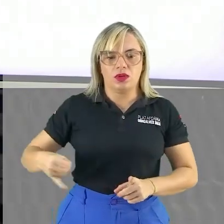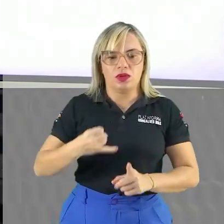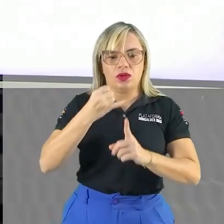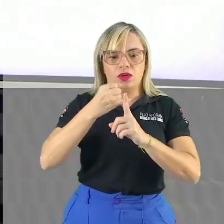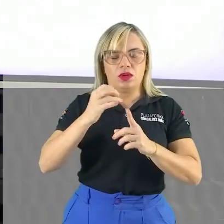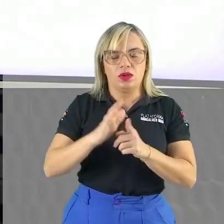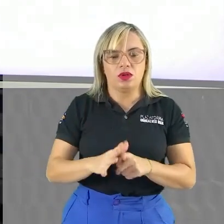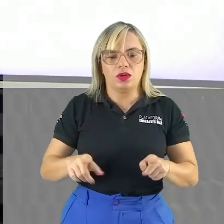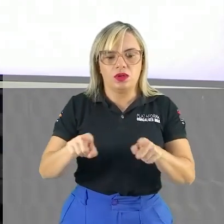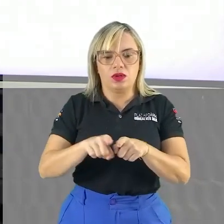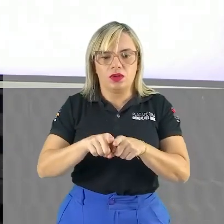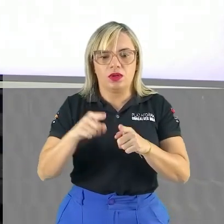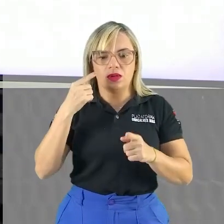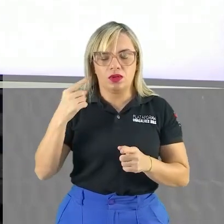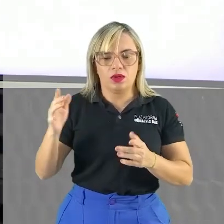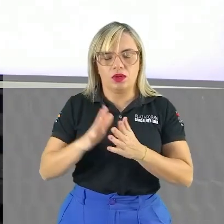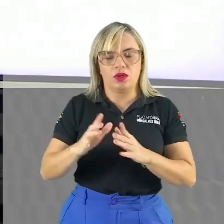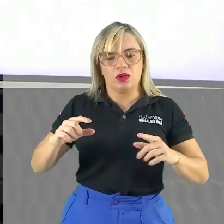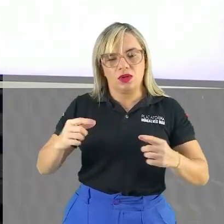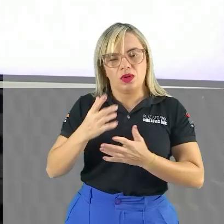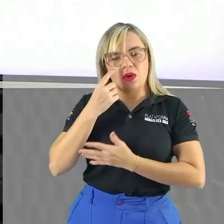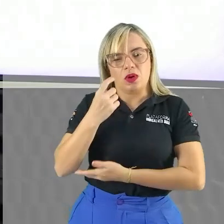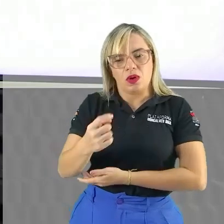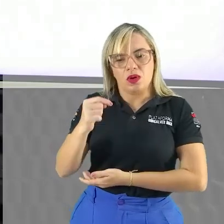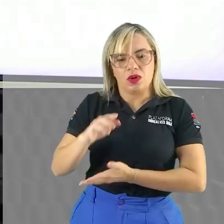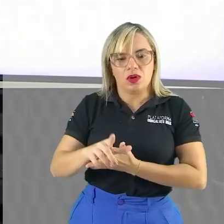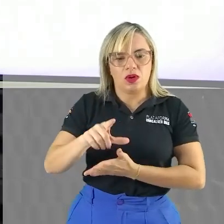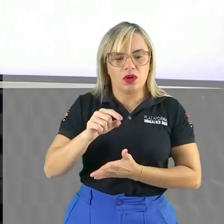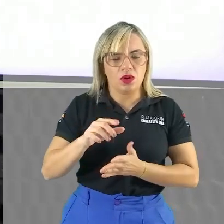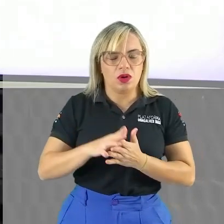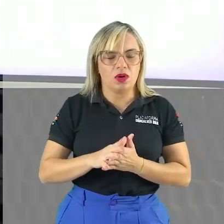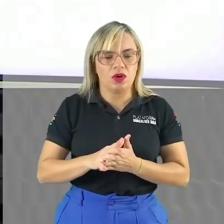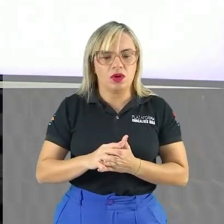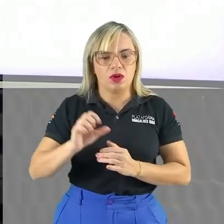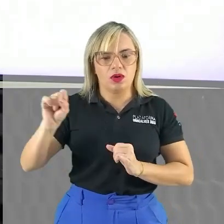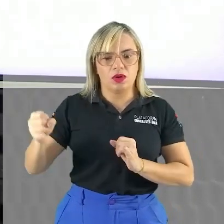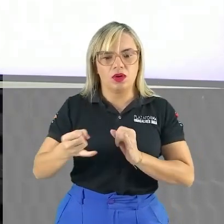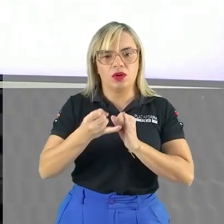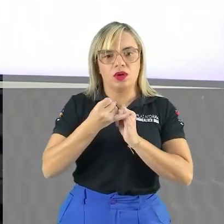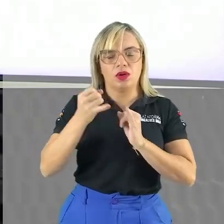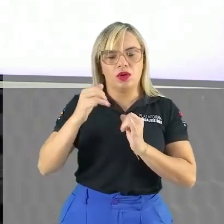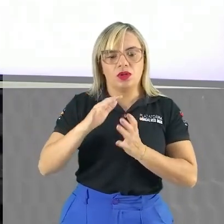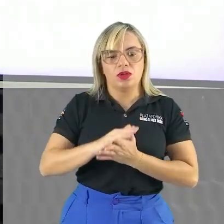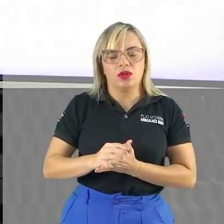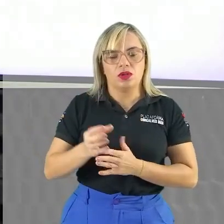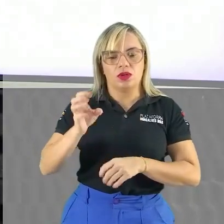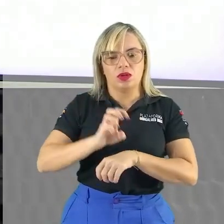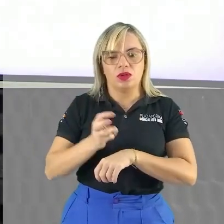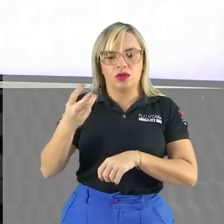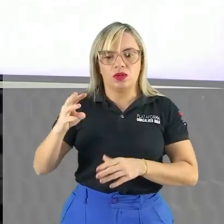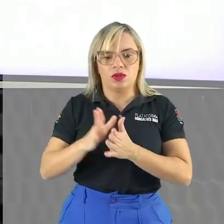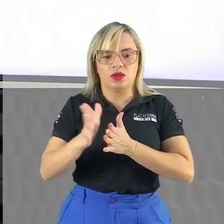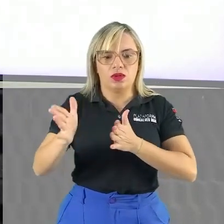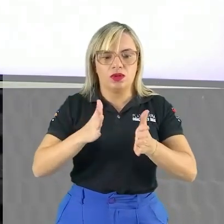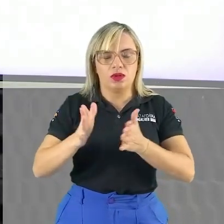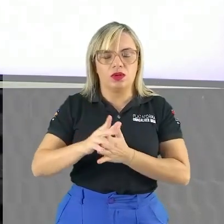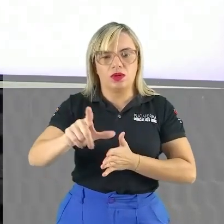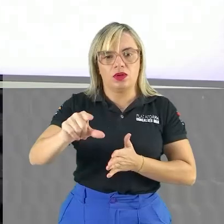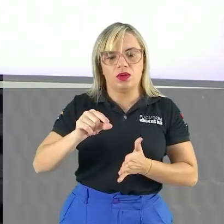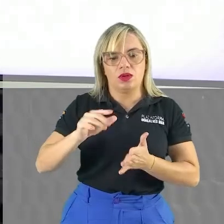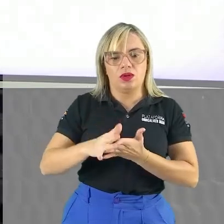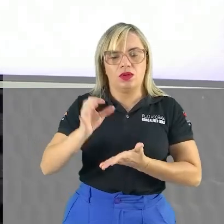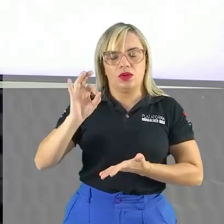Sobre a questão jesuítica no Maranhão, nesse período, marque a alternativa correta. Bom, gente, os jesuítas, eles se espalharam por todo o